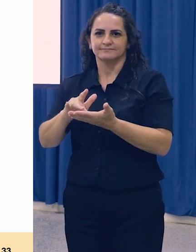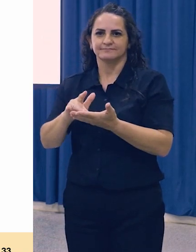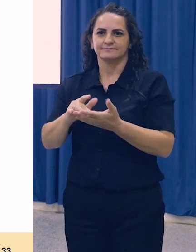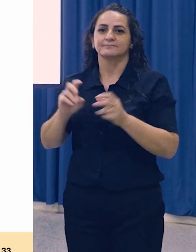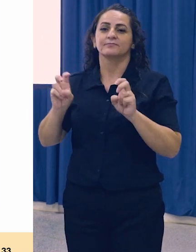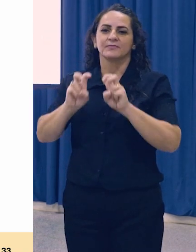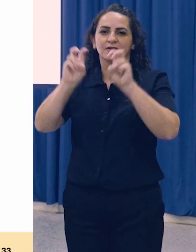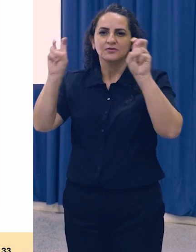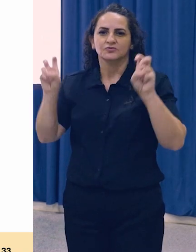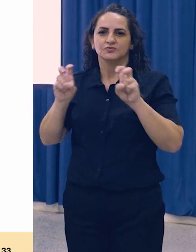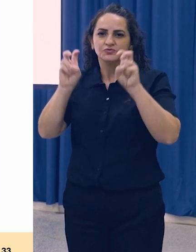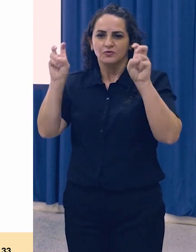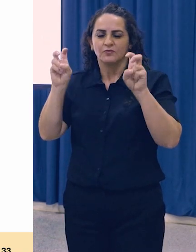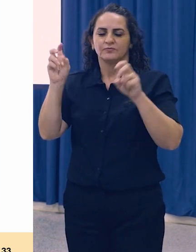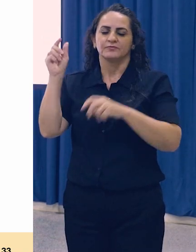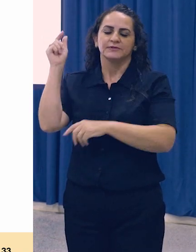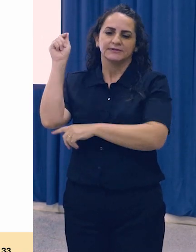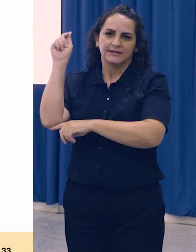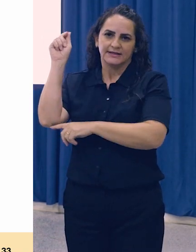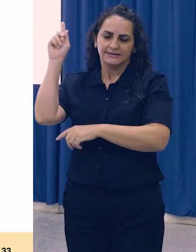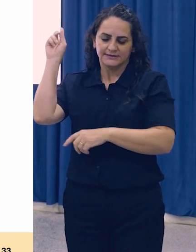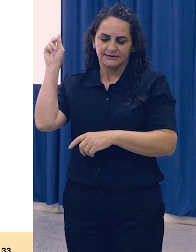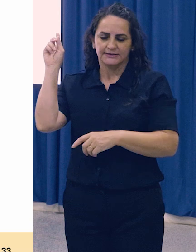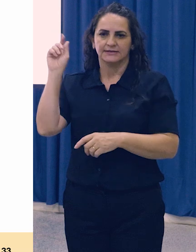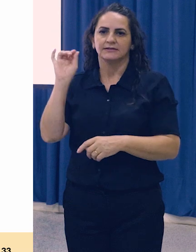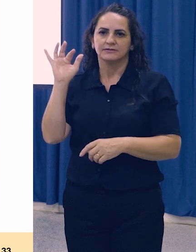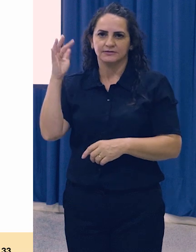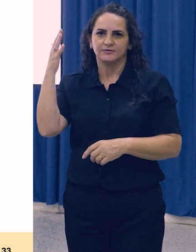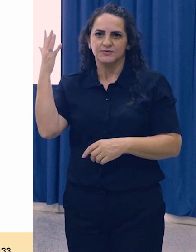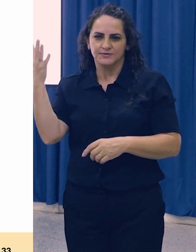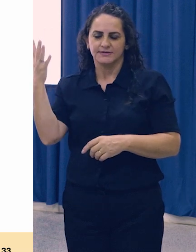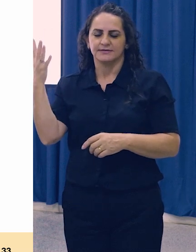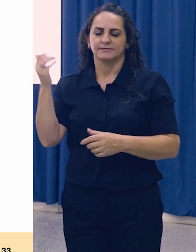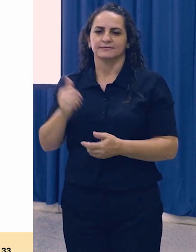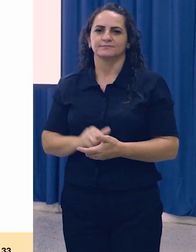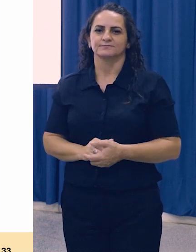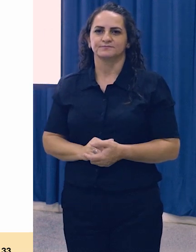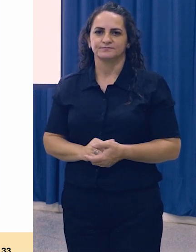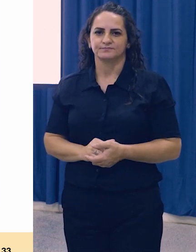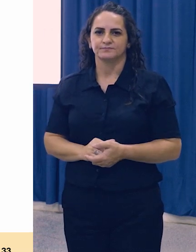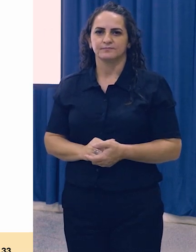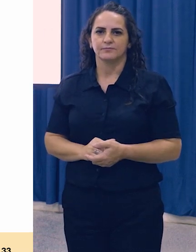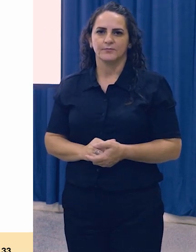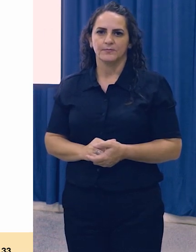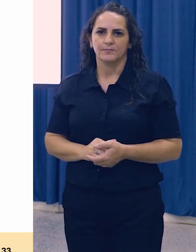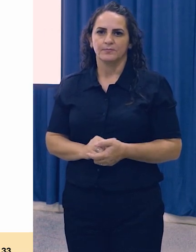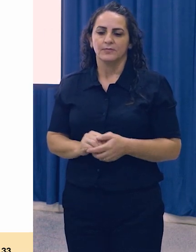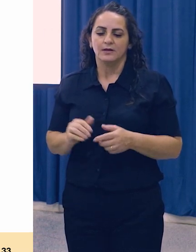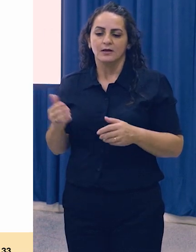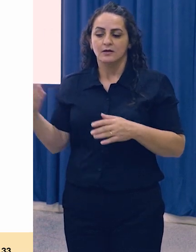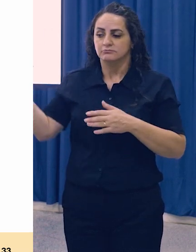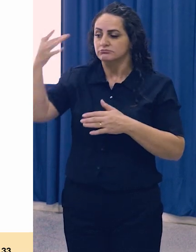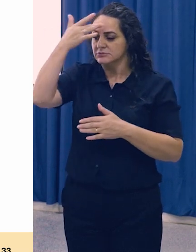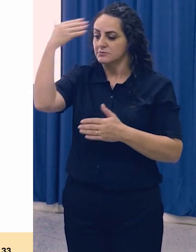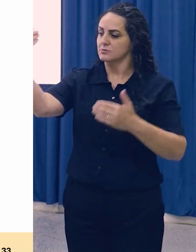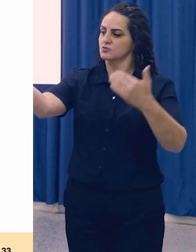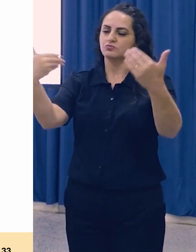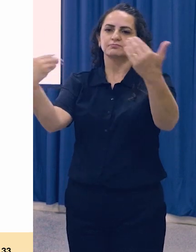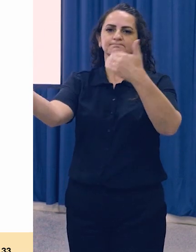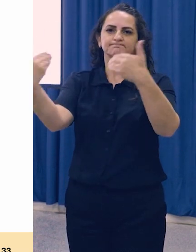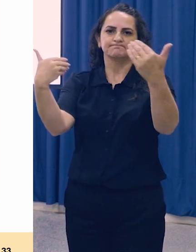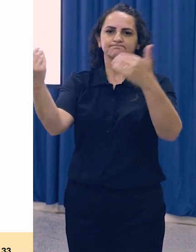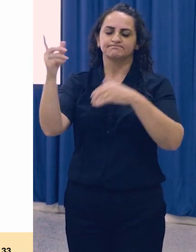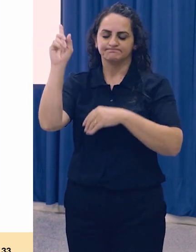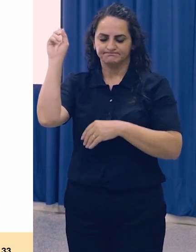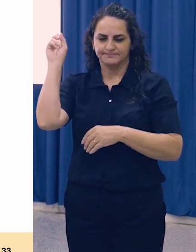shopping Garden, que é onde estava rolando uma das ações do festival, para que o público fosse lá no nosso